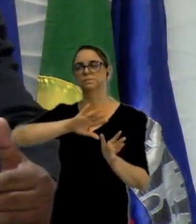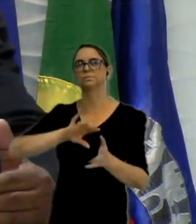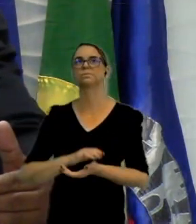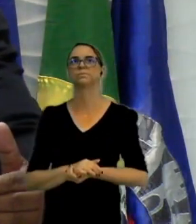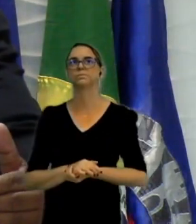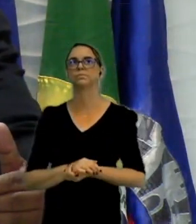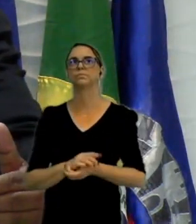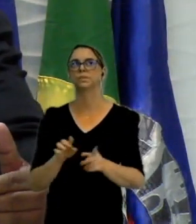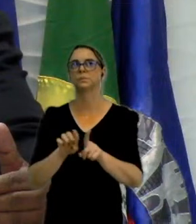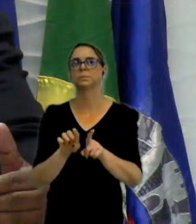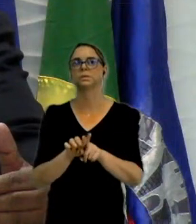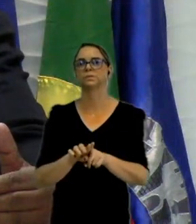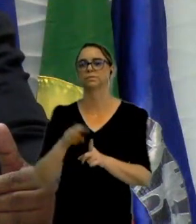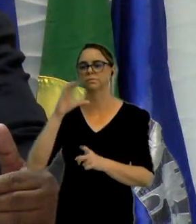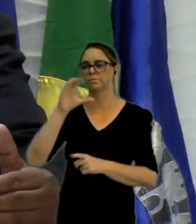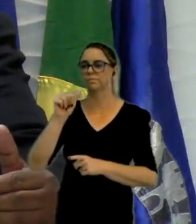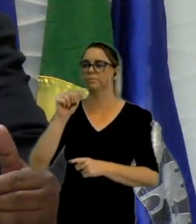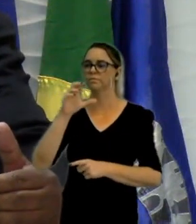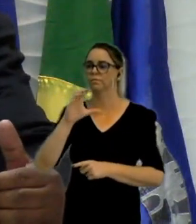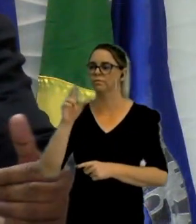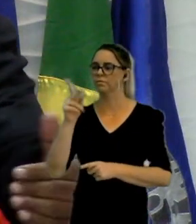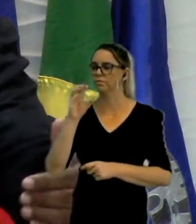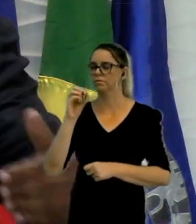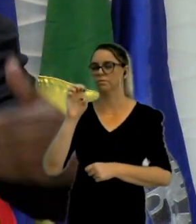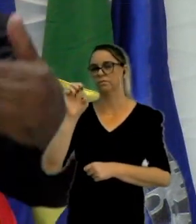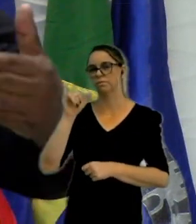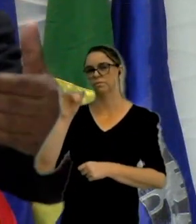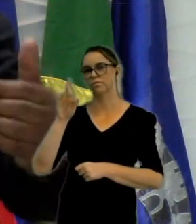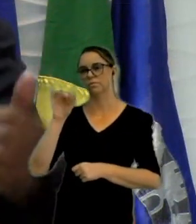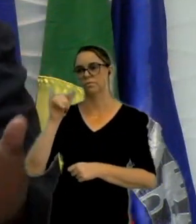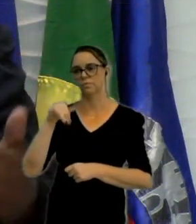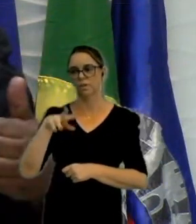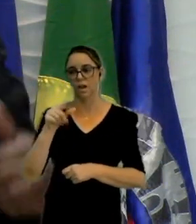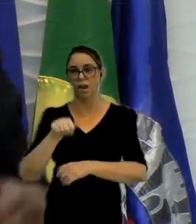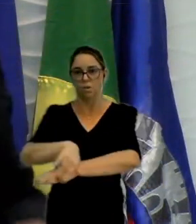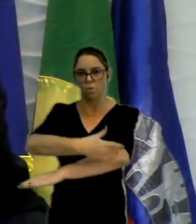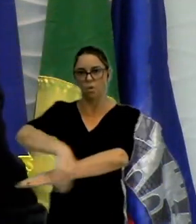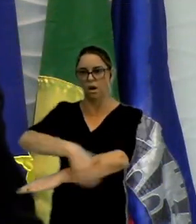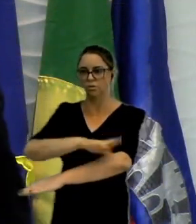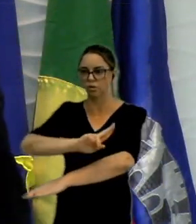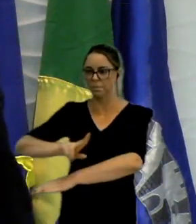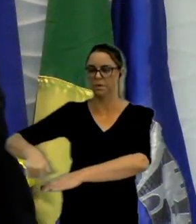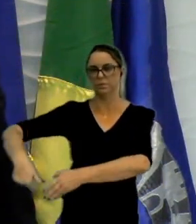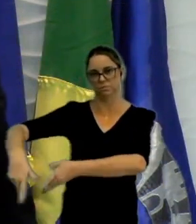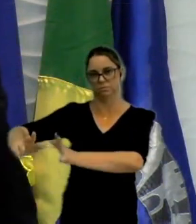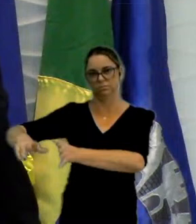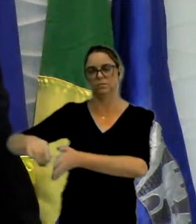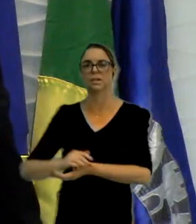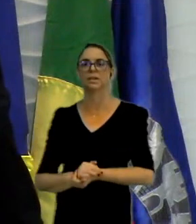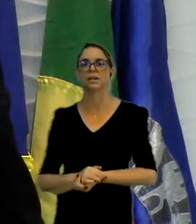Rua Cachoeirinha, feio de um lado. Ainda não liberou o lado de lá. O lado de cá já está todo estourado.